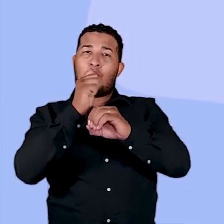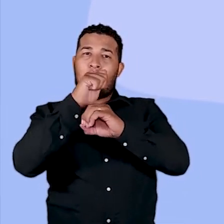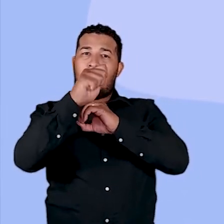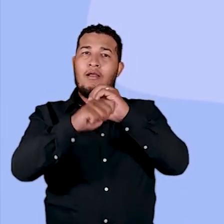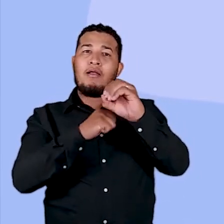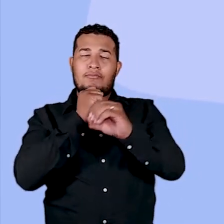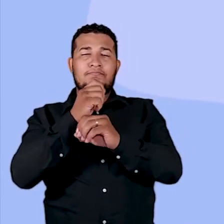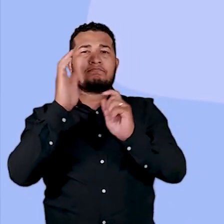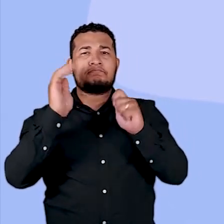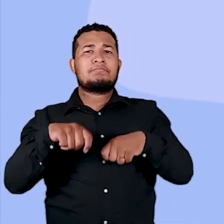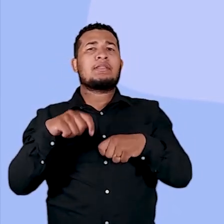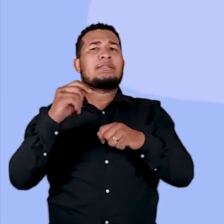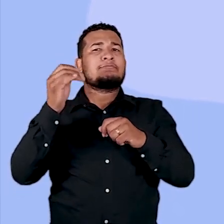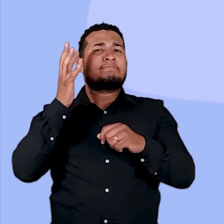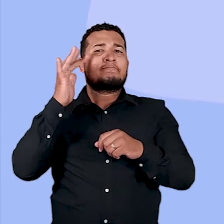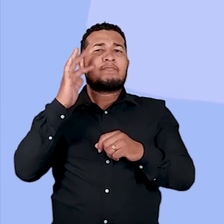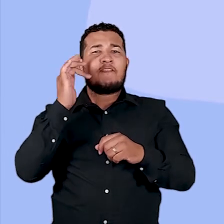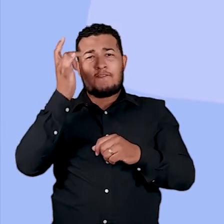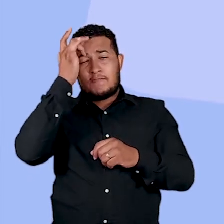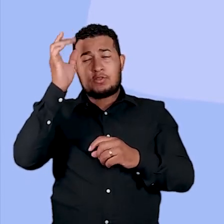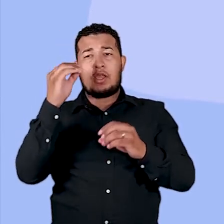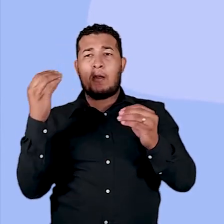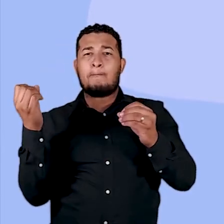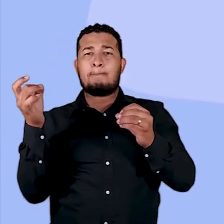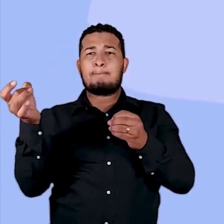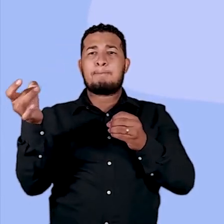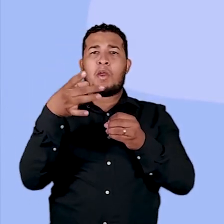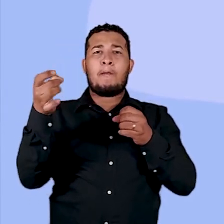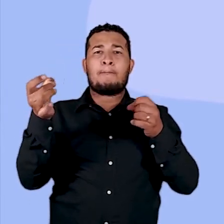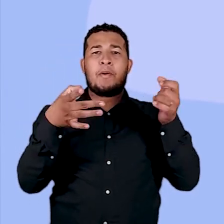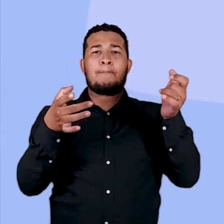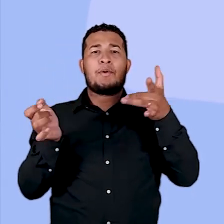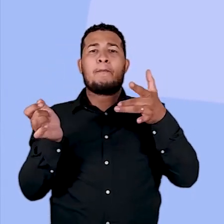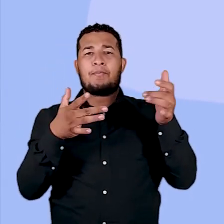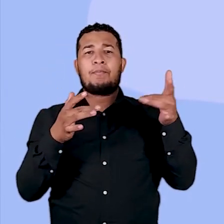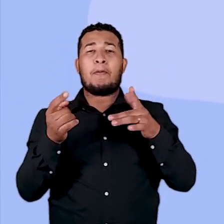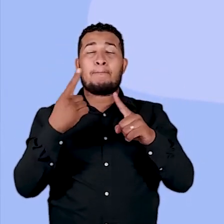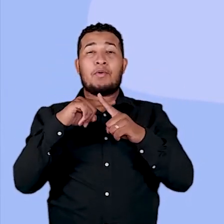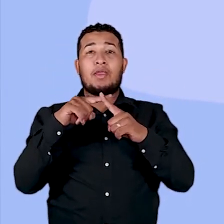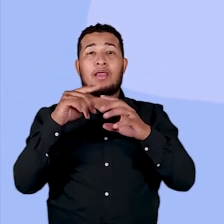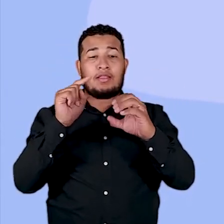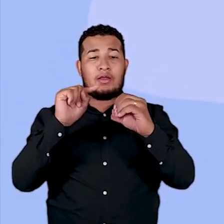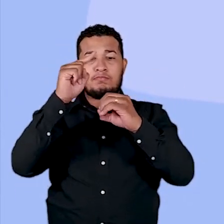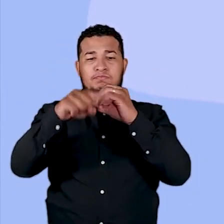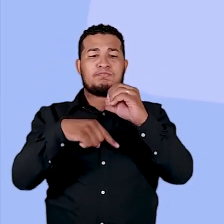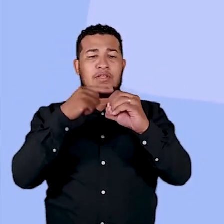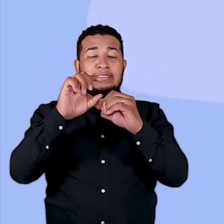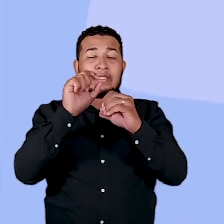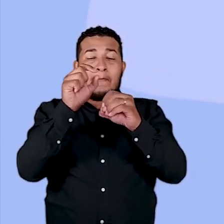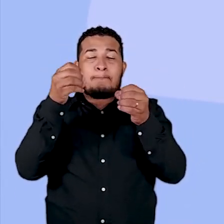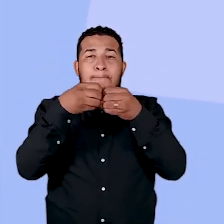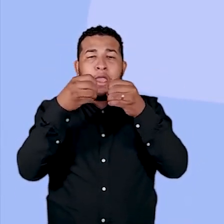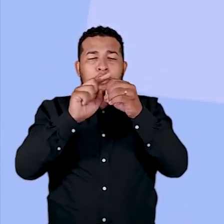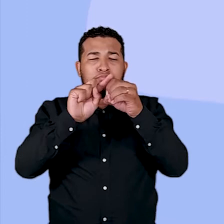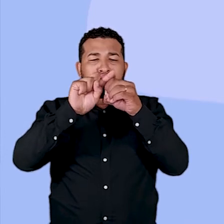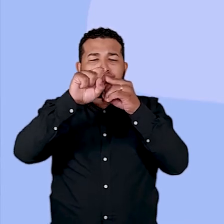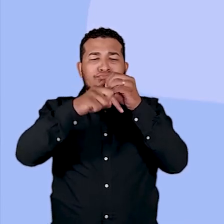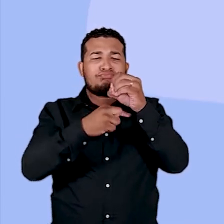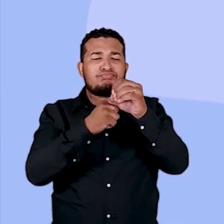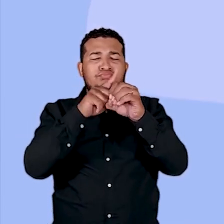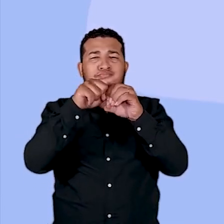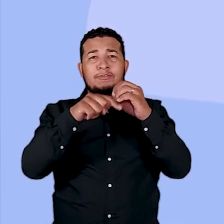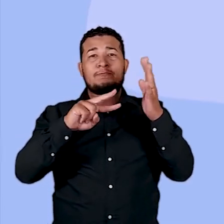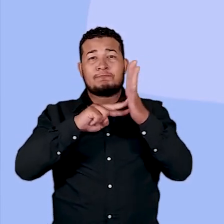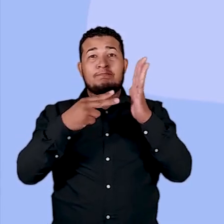fácil a gente conseguir tirar ou colocar um elétron, pois eles estão mais afastados do nosso núcleo. Quanto mais próximo do